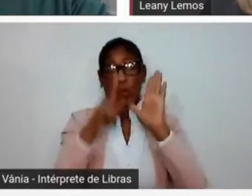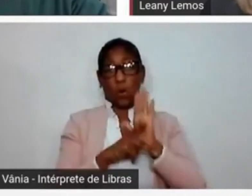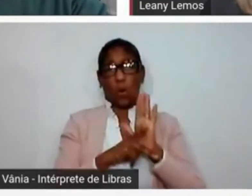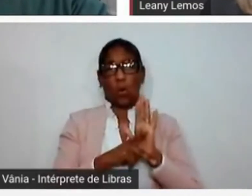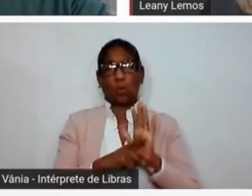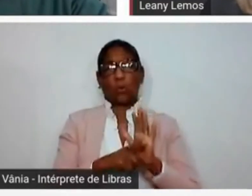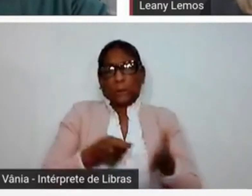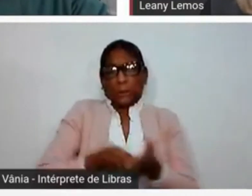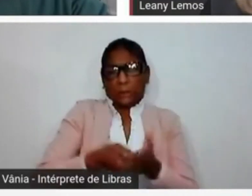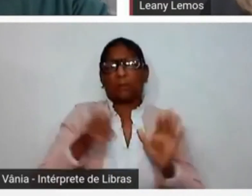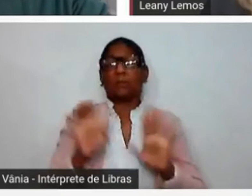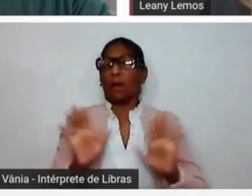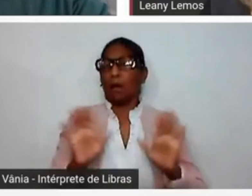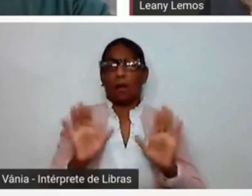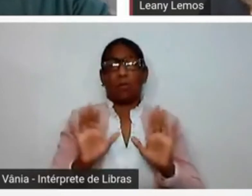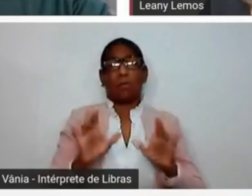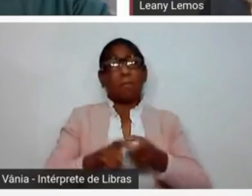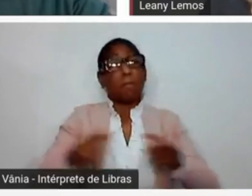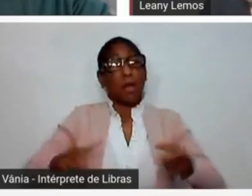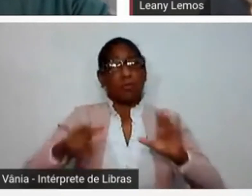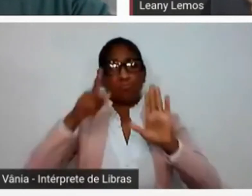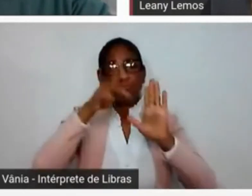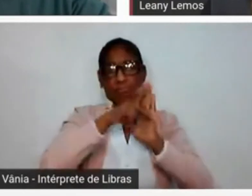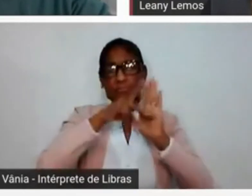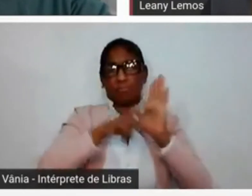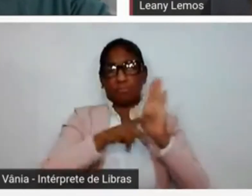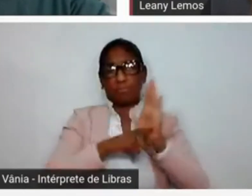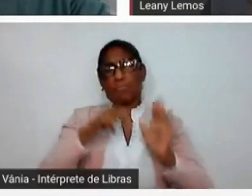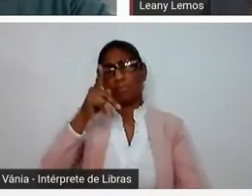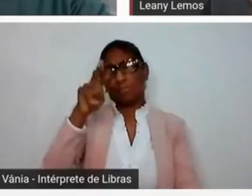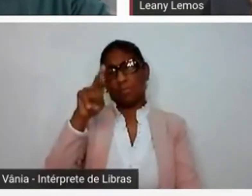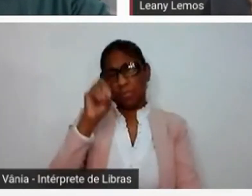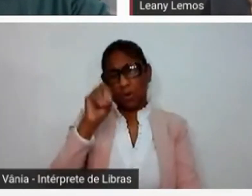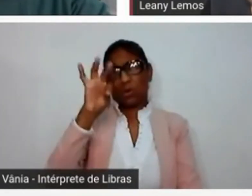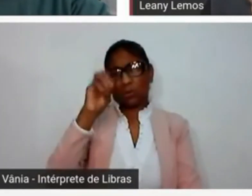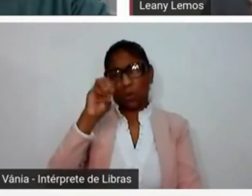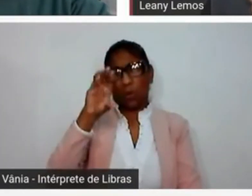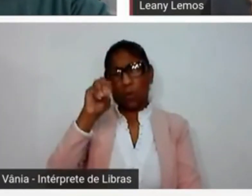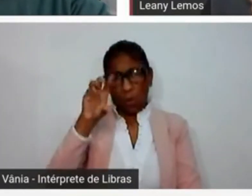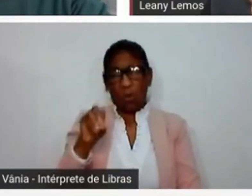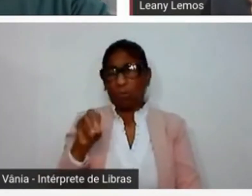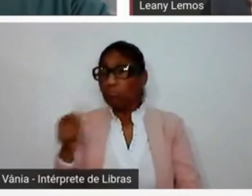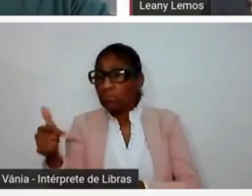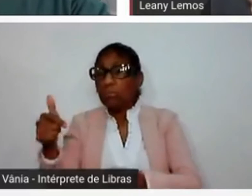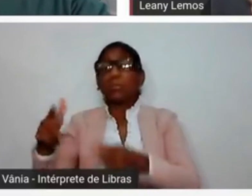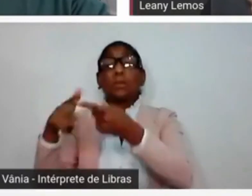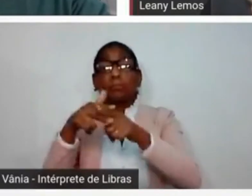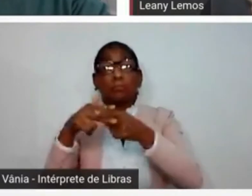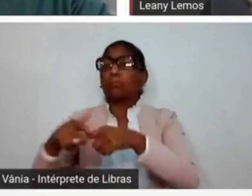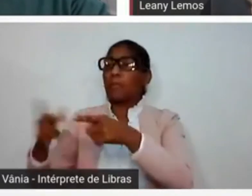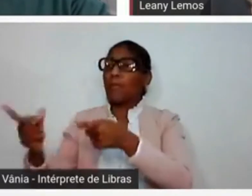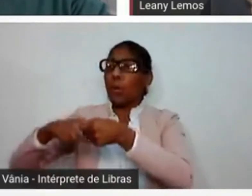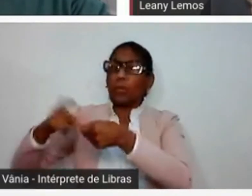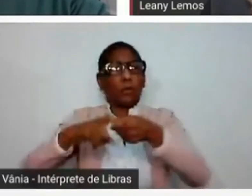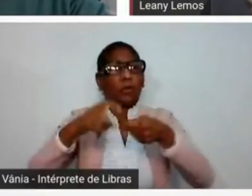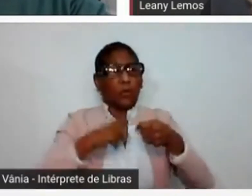né, cada vez mais no Estado, em que cada vez mais as atividades econômicas vão voltando a uma normalidade, ou